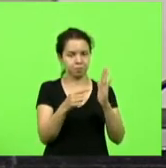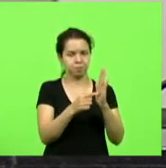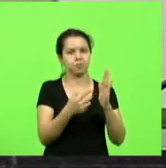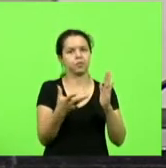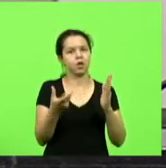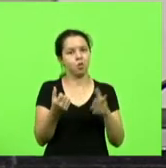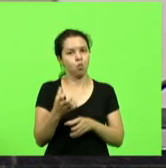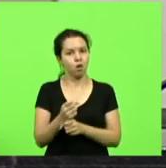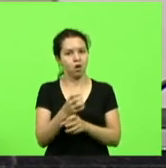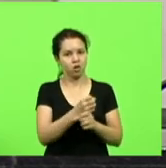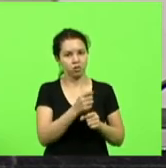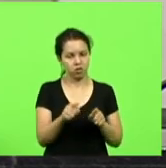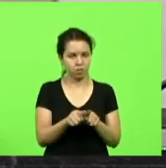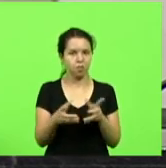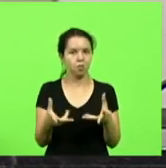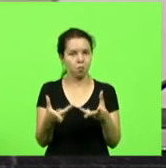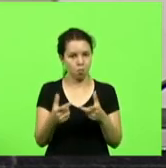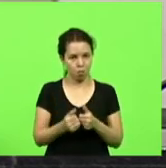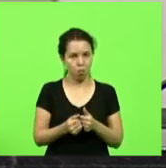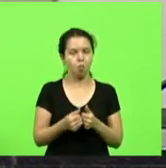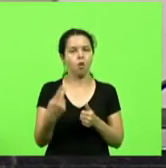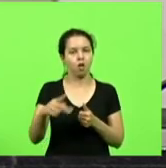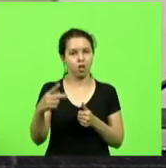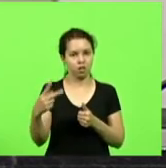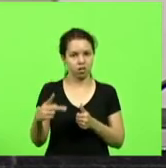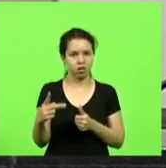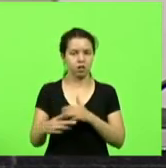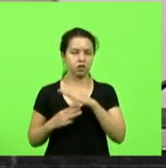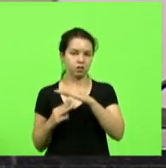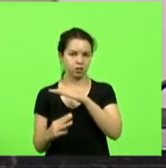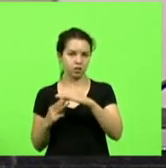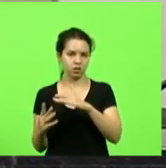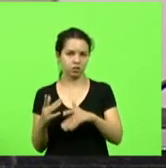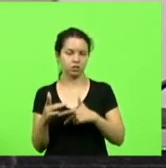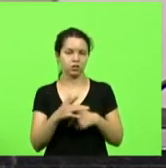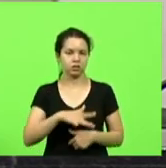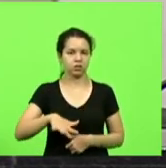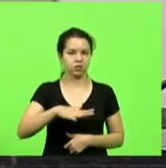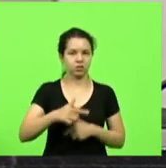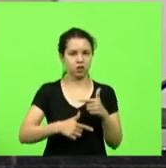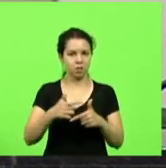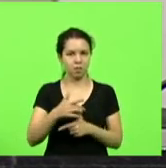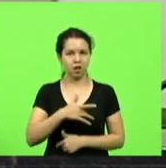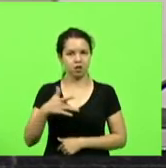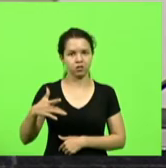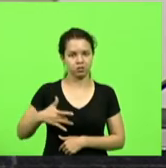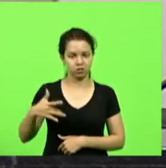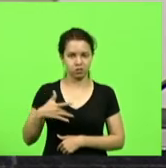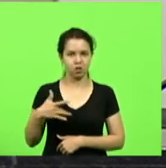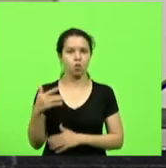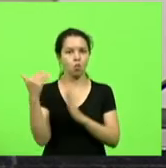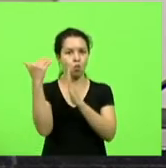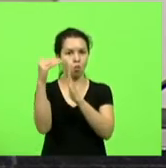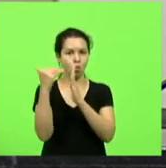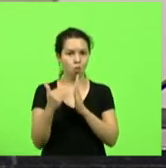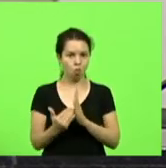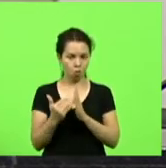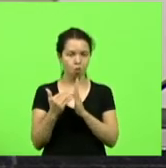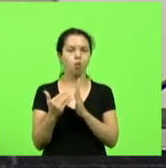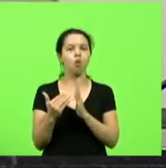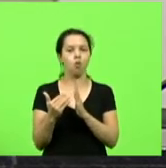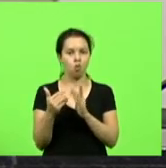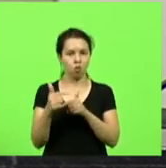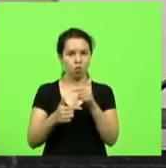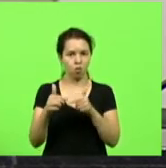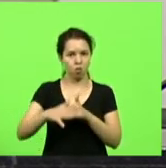qualitativas contratualizadas pelos prestadores de serviços de saúde de média e alta complexidade no âmbito das